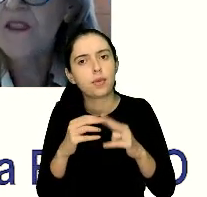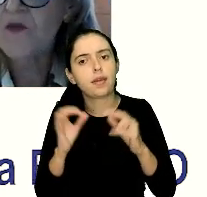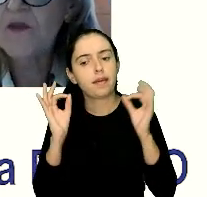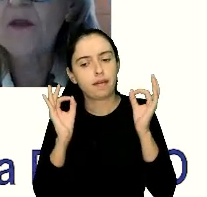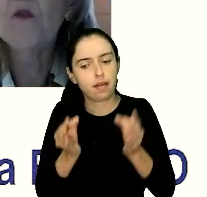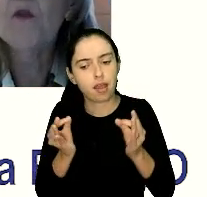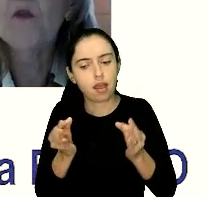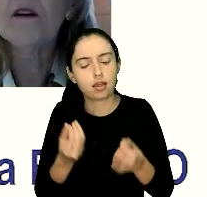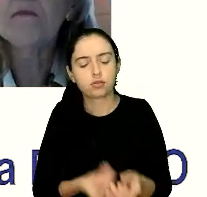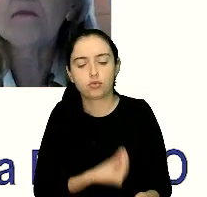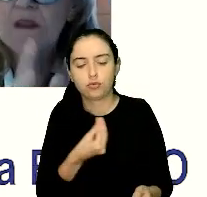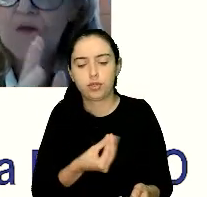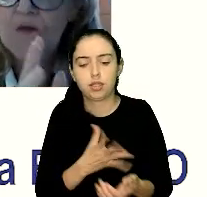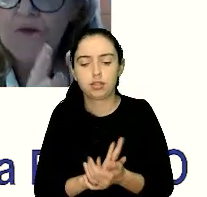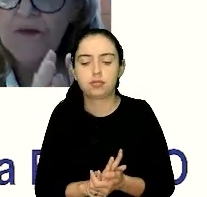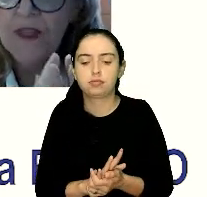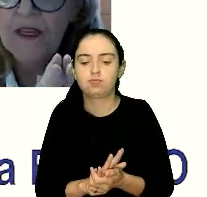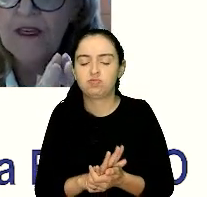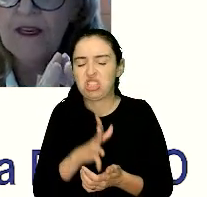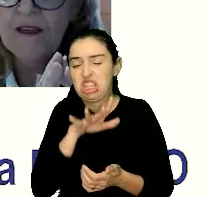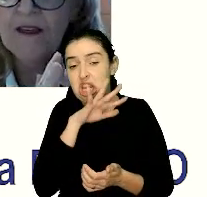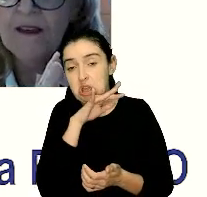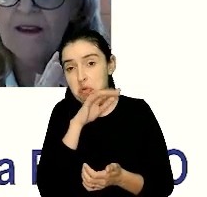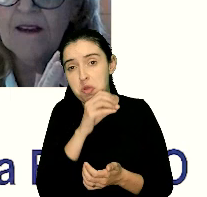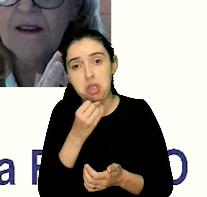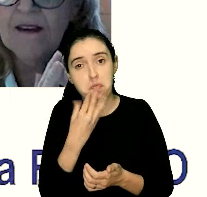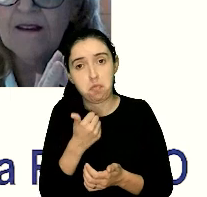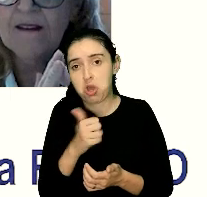A situação não está boa, então